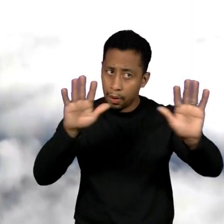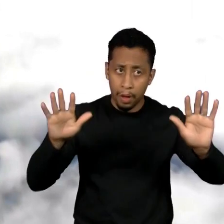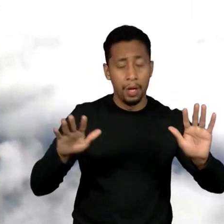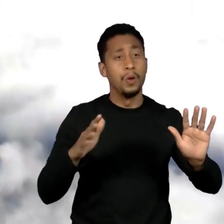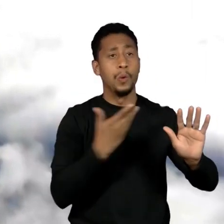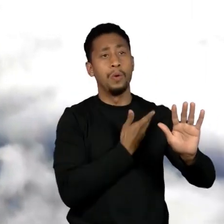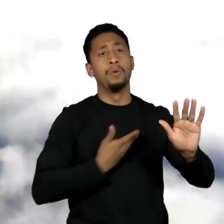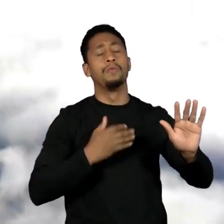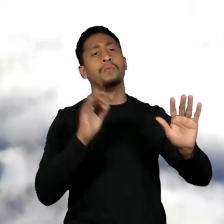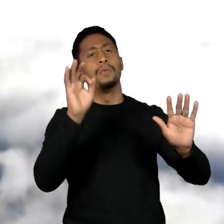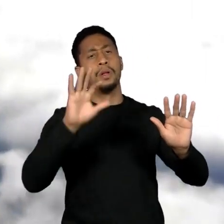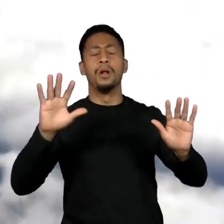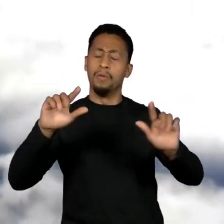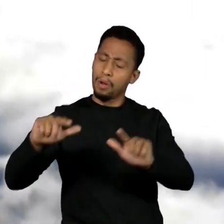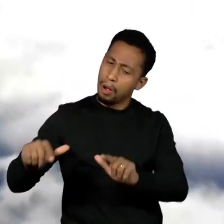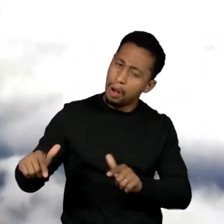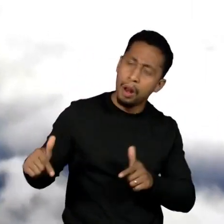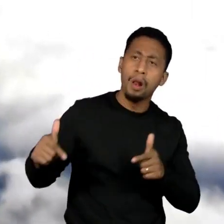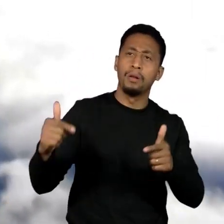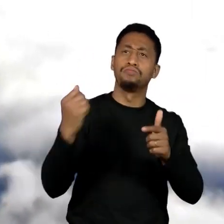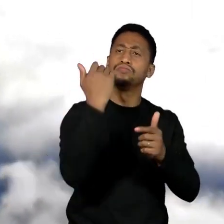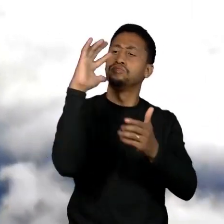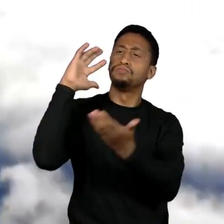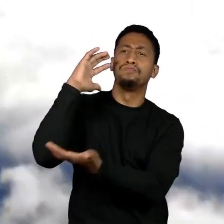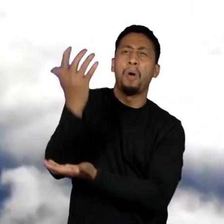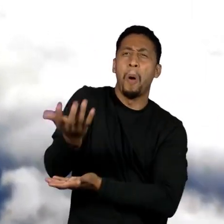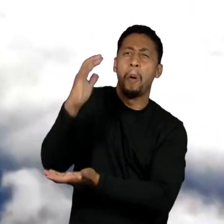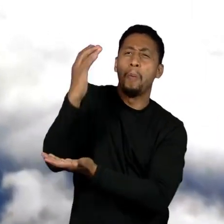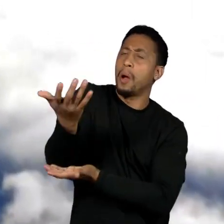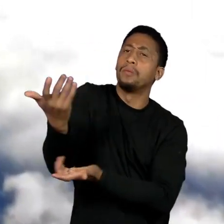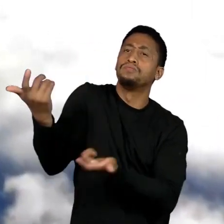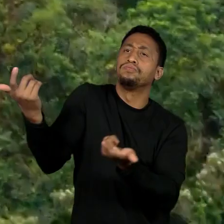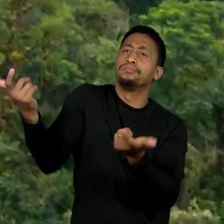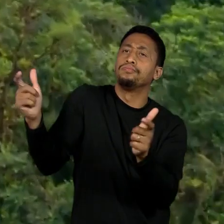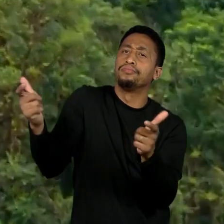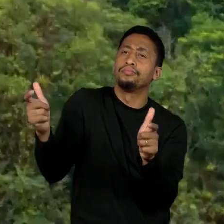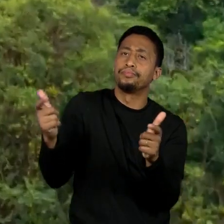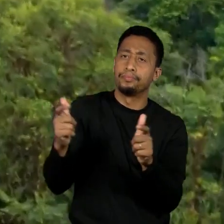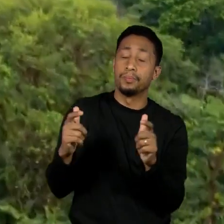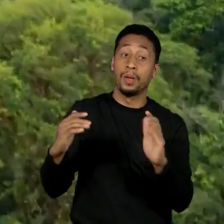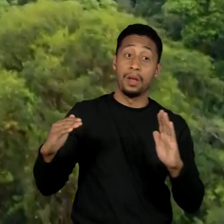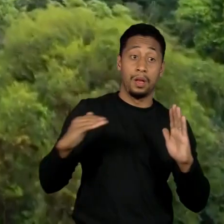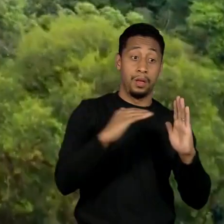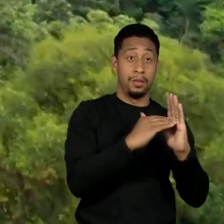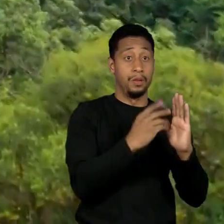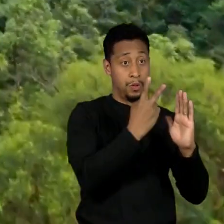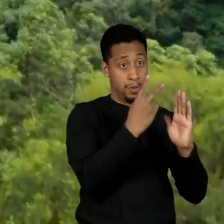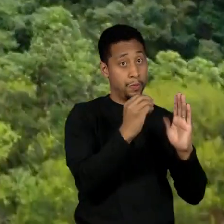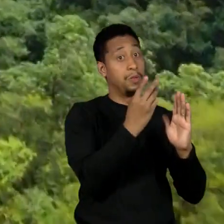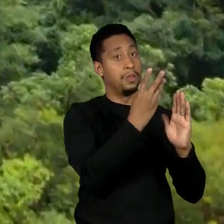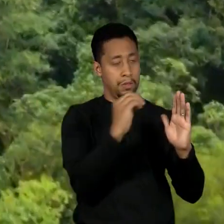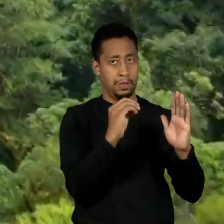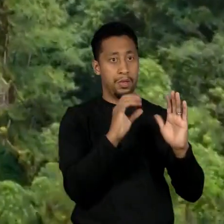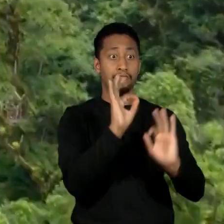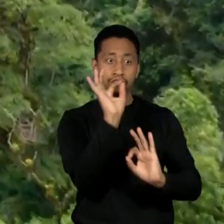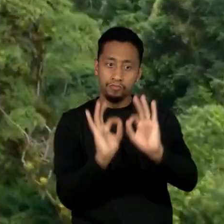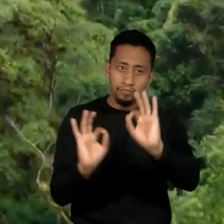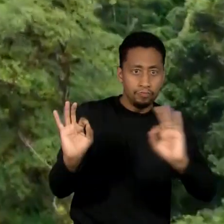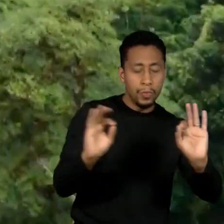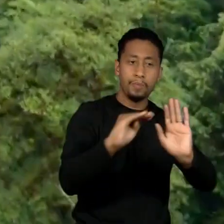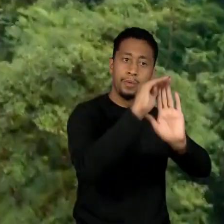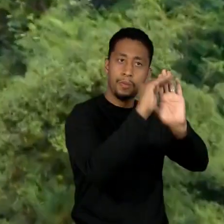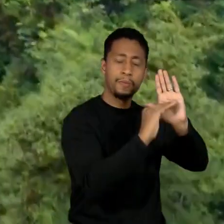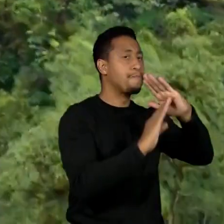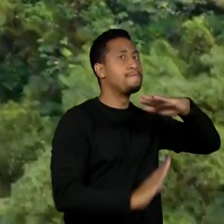continuar o combate ao desmatamento para tentar zerá-lo até 2030 e que estabeleceu uma meta máxima de emissão de